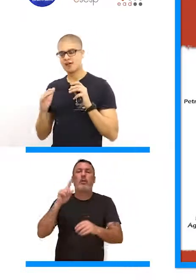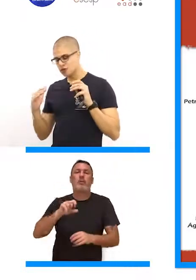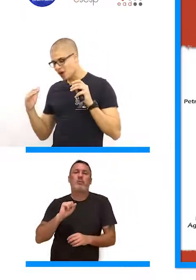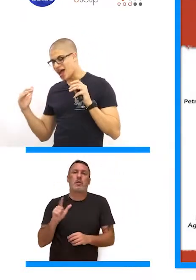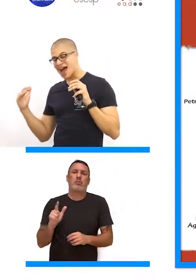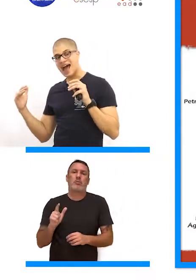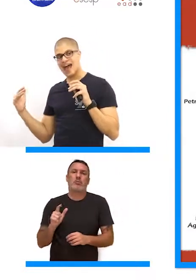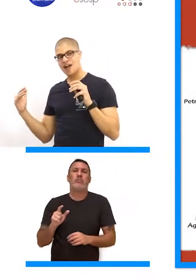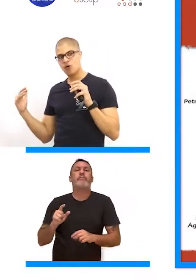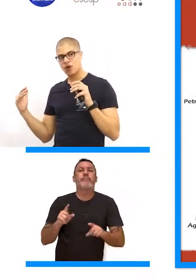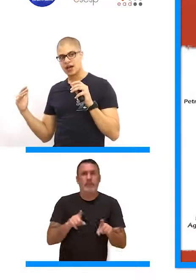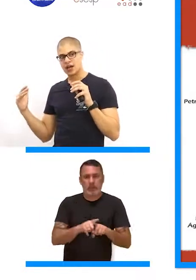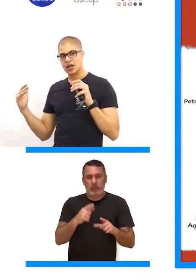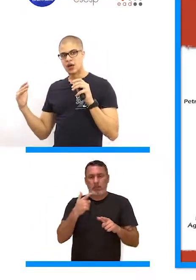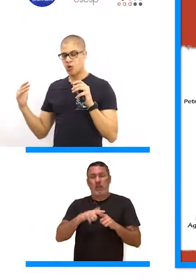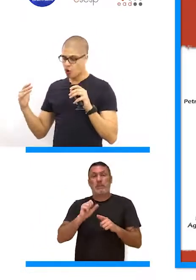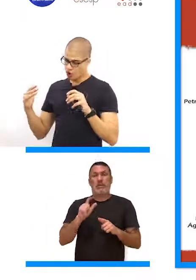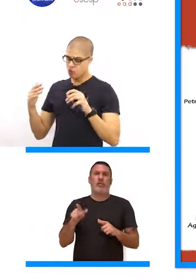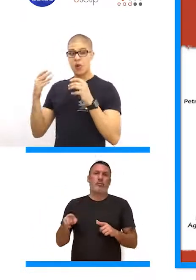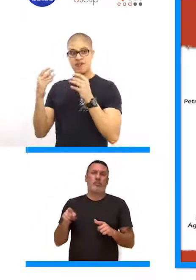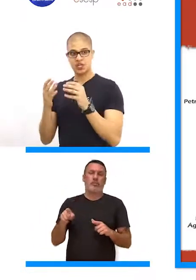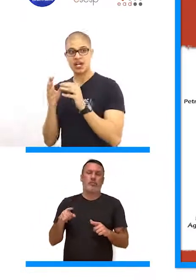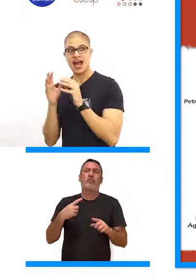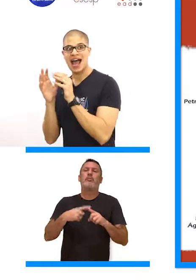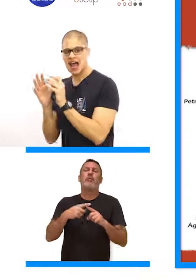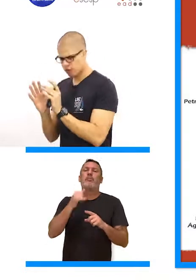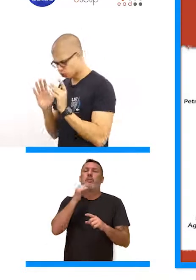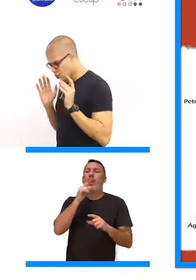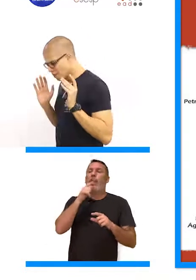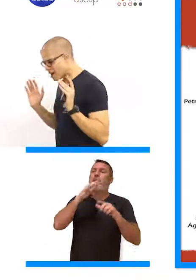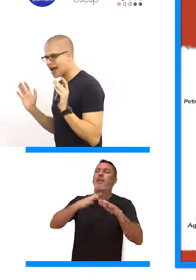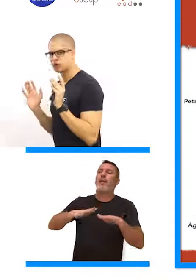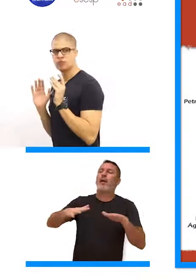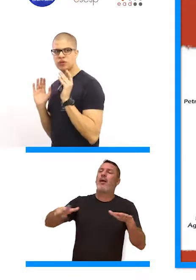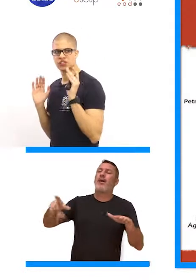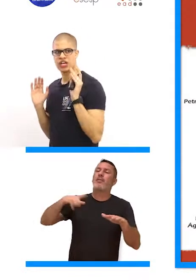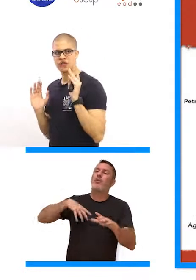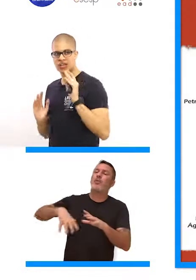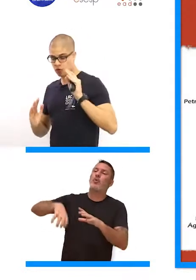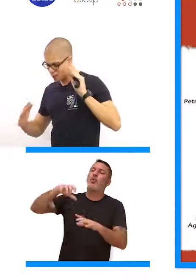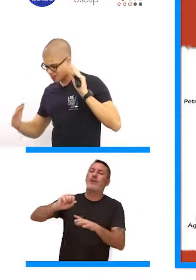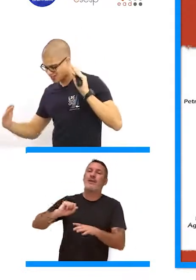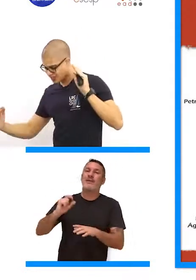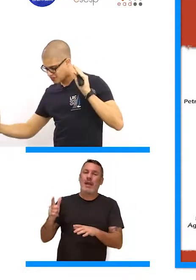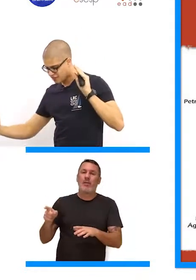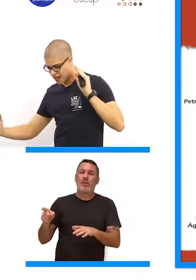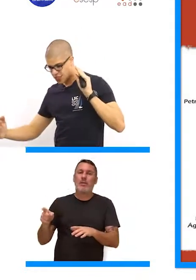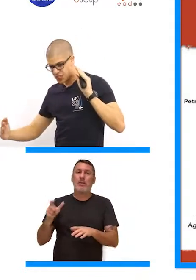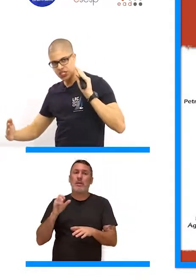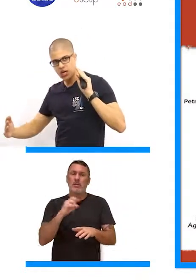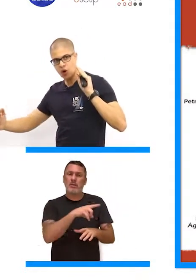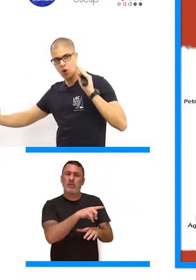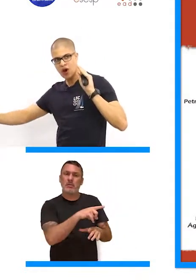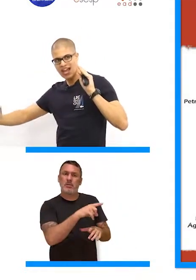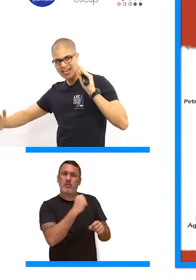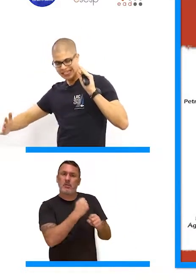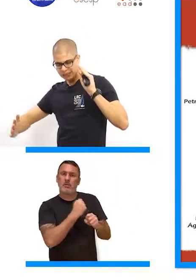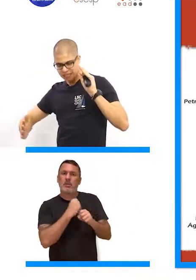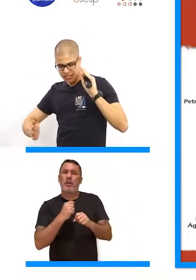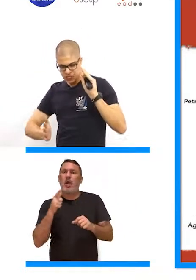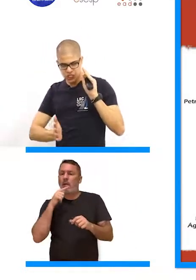Tá? Que é quando a água, obviamente, a água do mar, do meio oceânico, ela começa a invadir